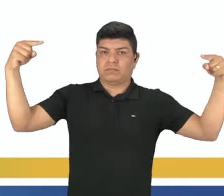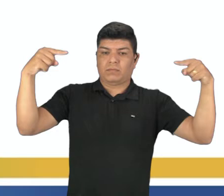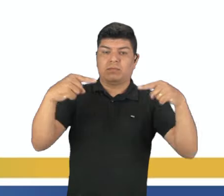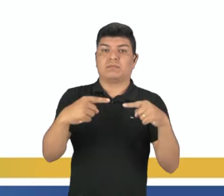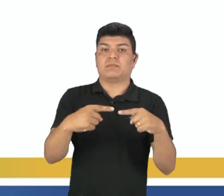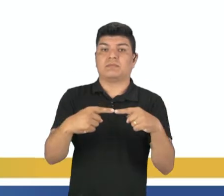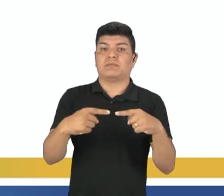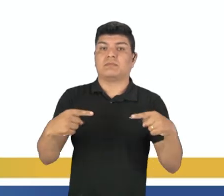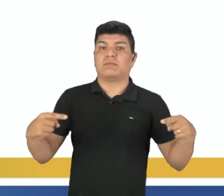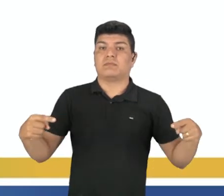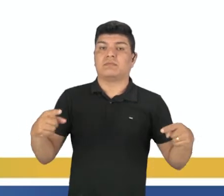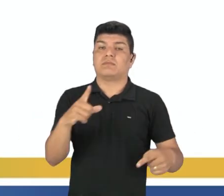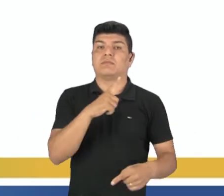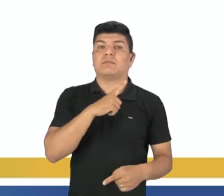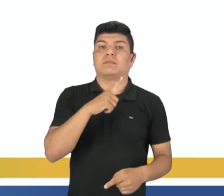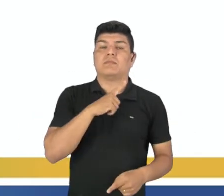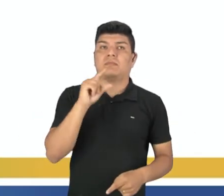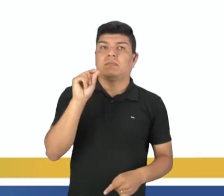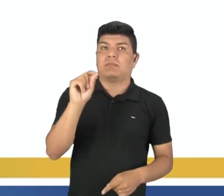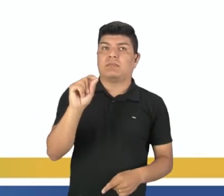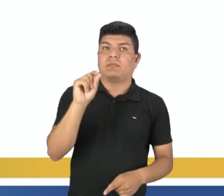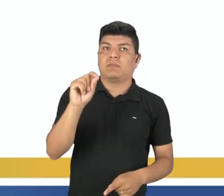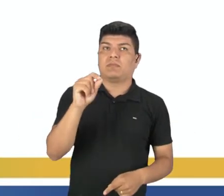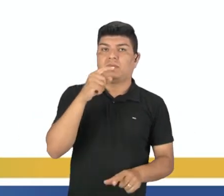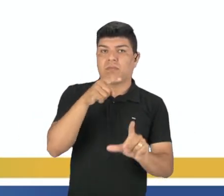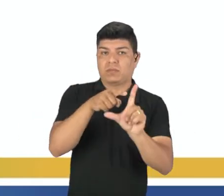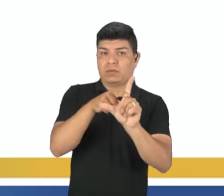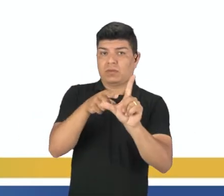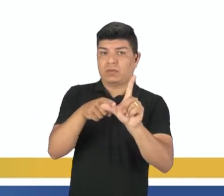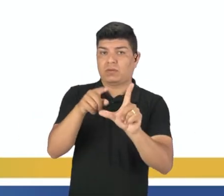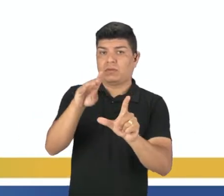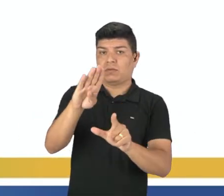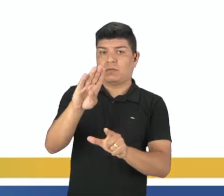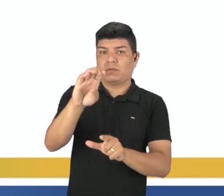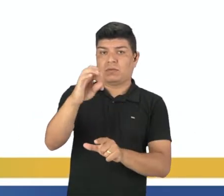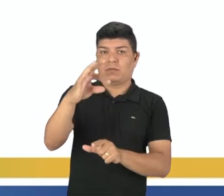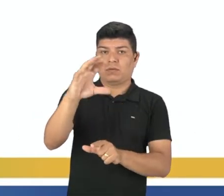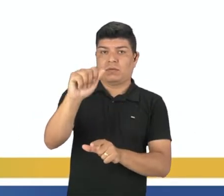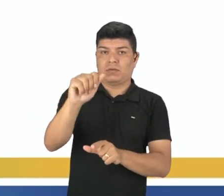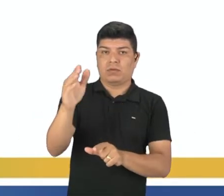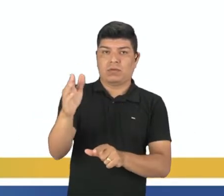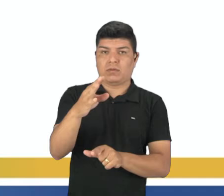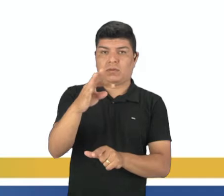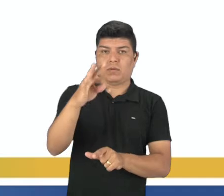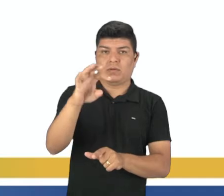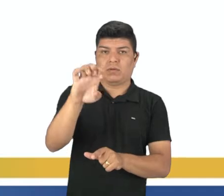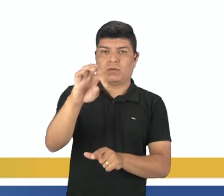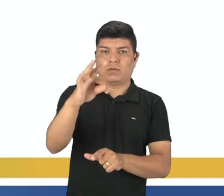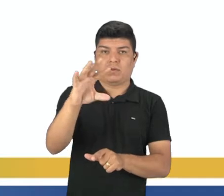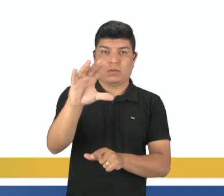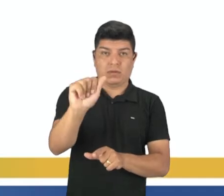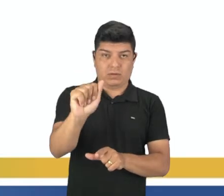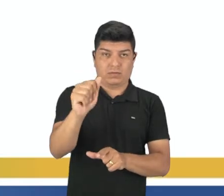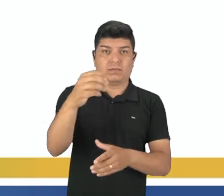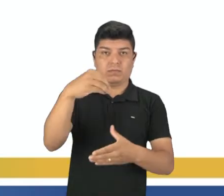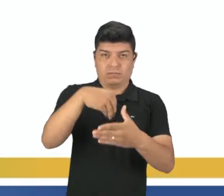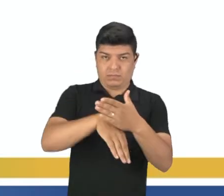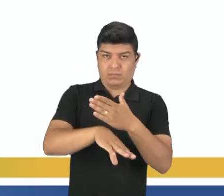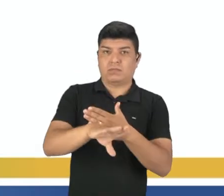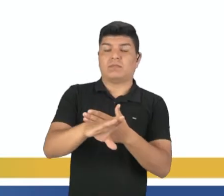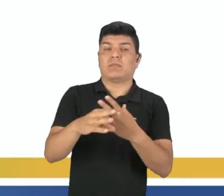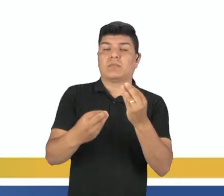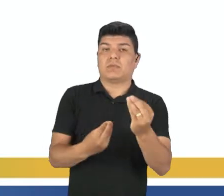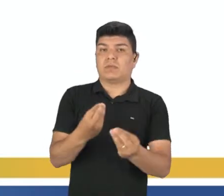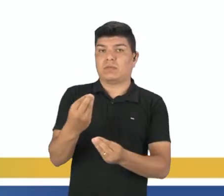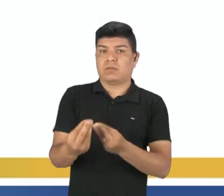paralelas, o que que nós temos aí? Nós temos que o ângulo beta e o ângulo θ são alternos internos, certo? Como eles